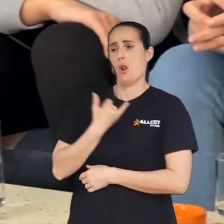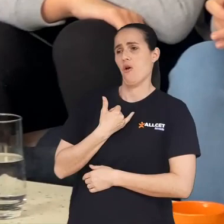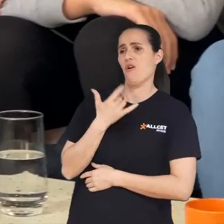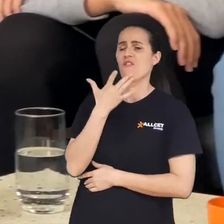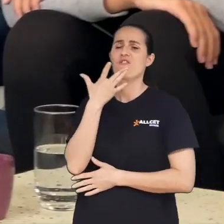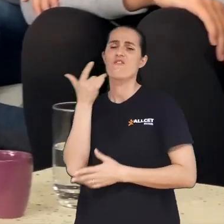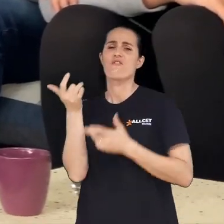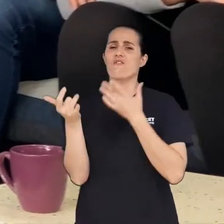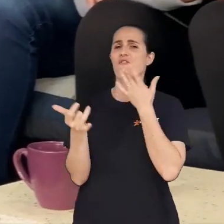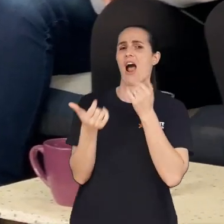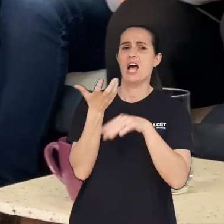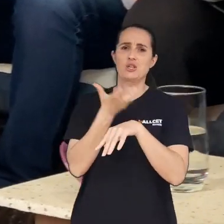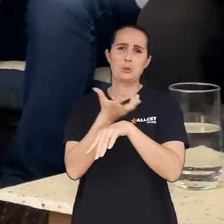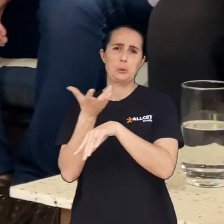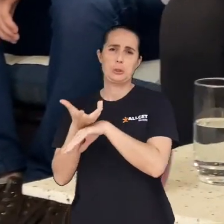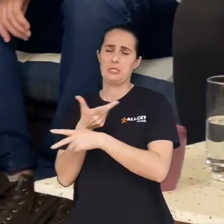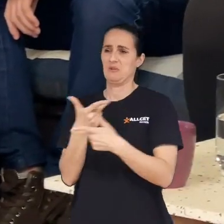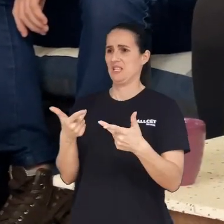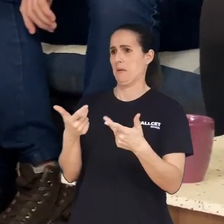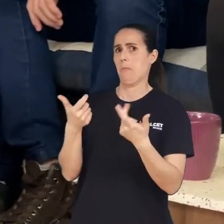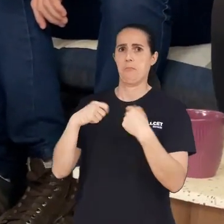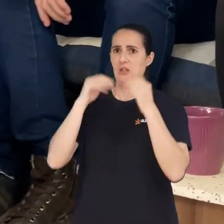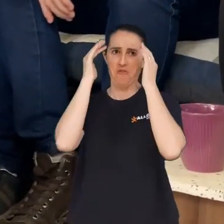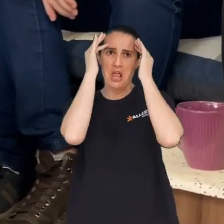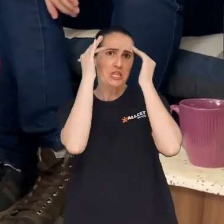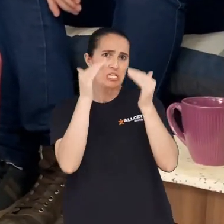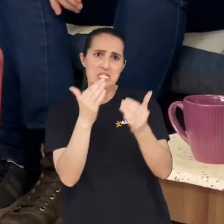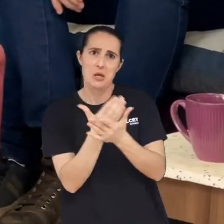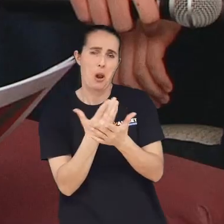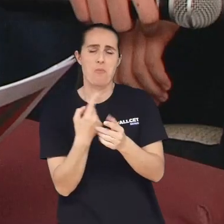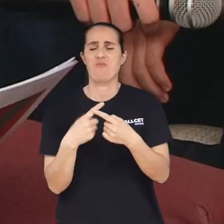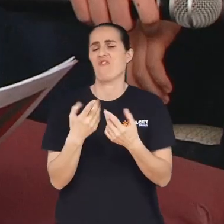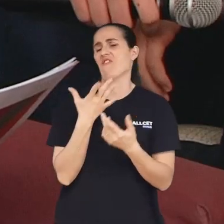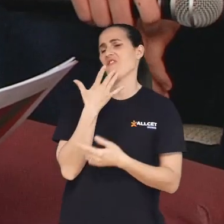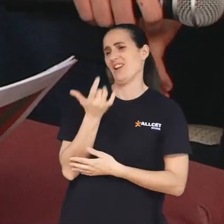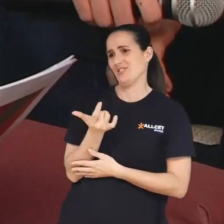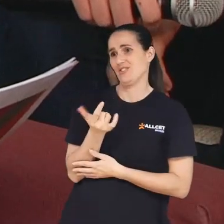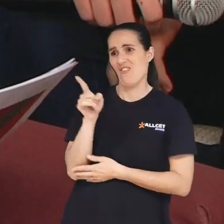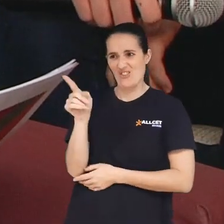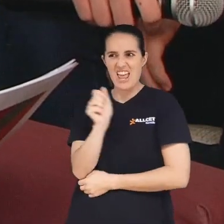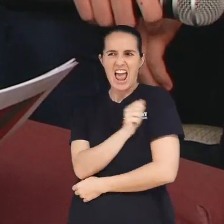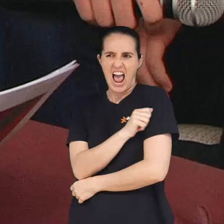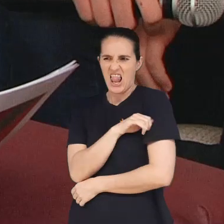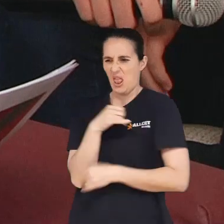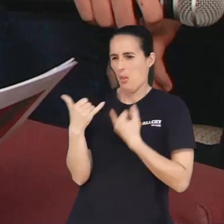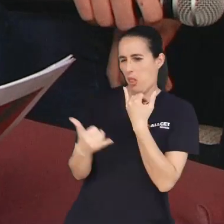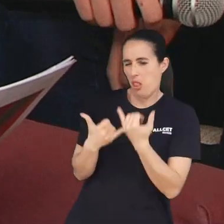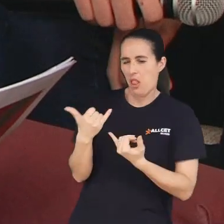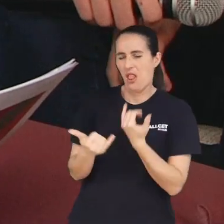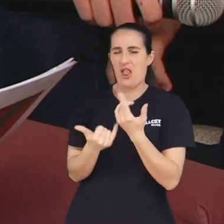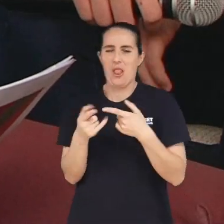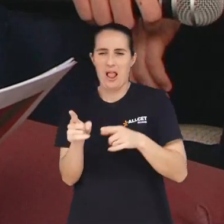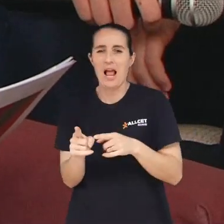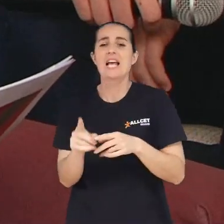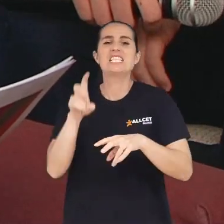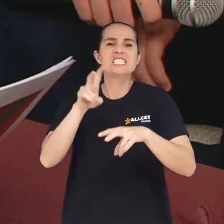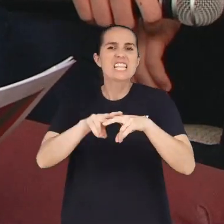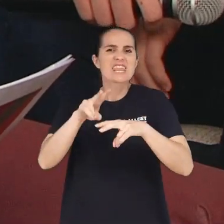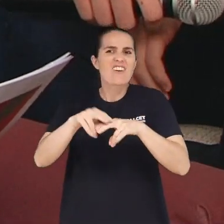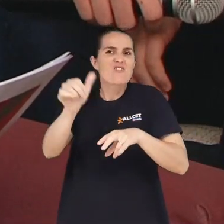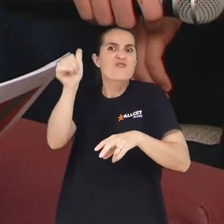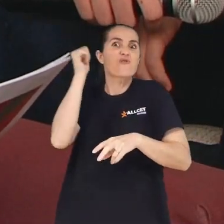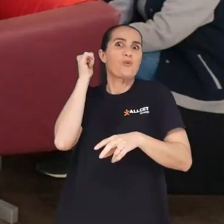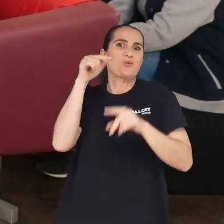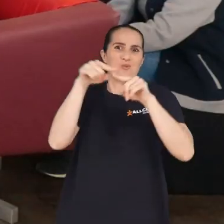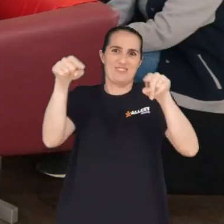algumas matérias, que não precisava nem prestar muita atenção. Era um aluno espoleta e lá da turma do fundão. Quem é que é da